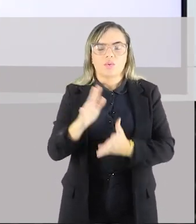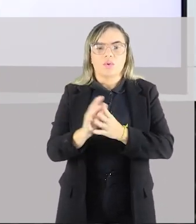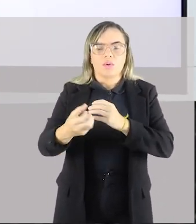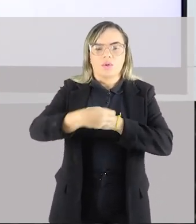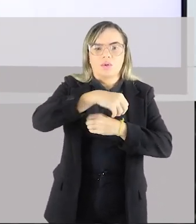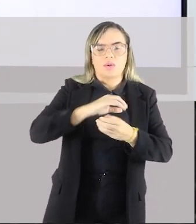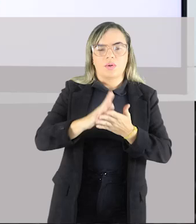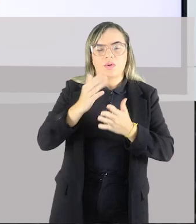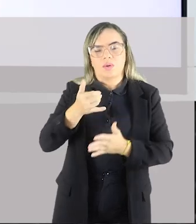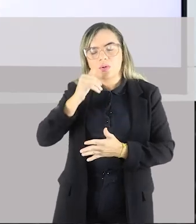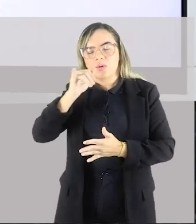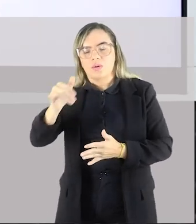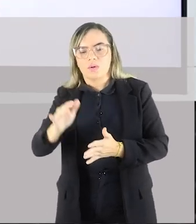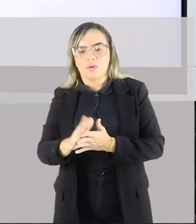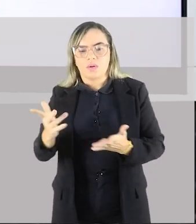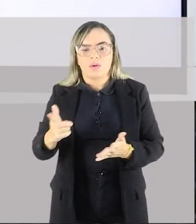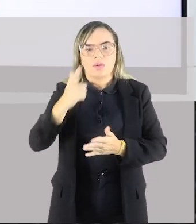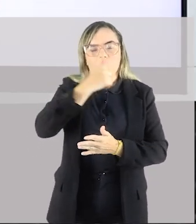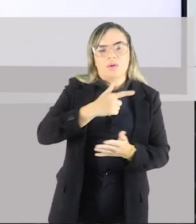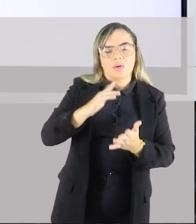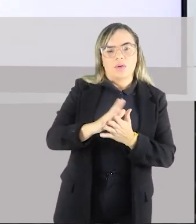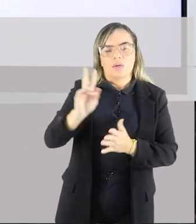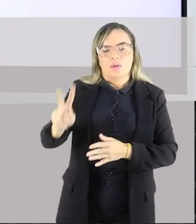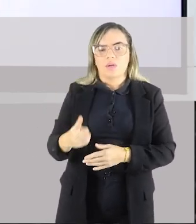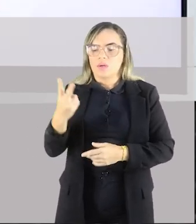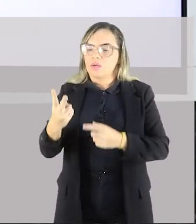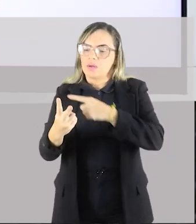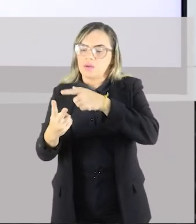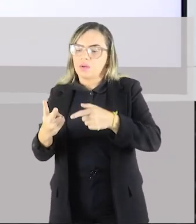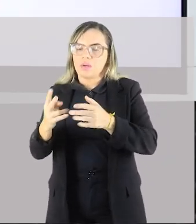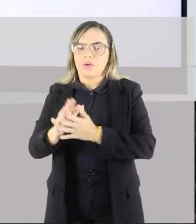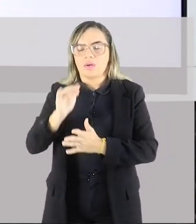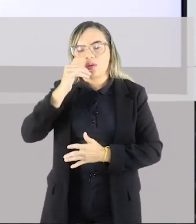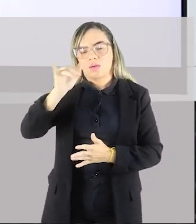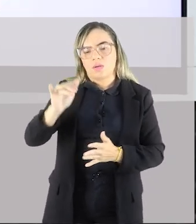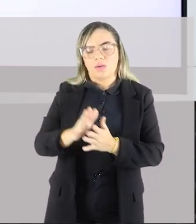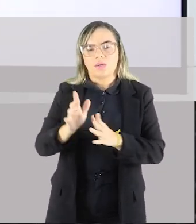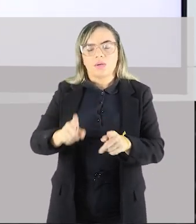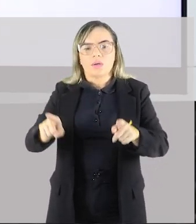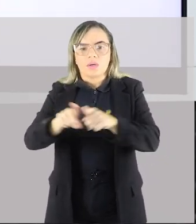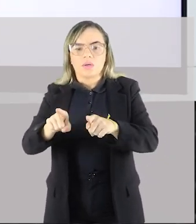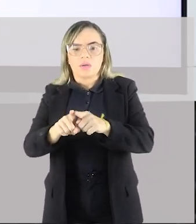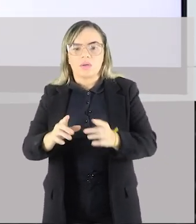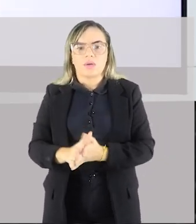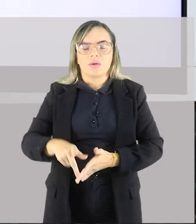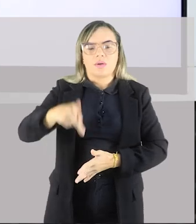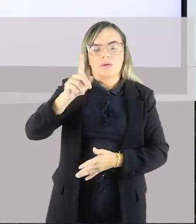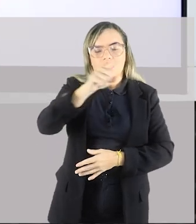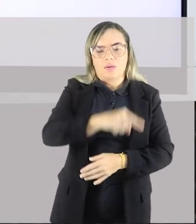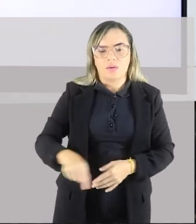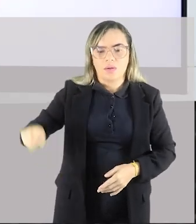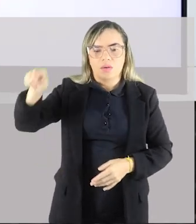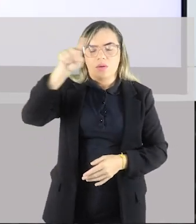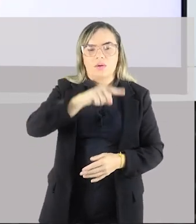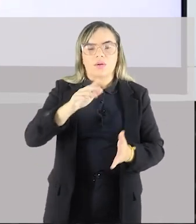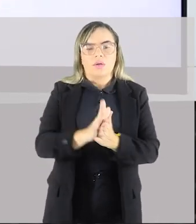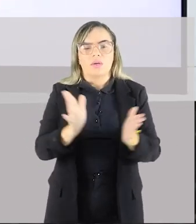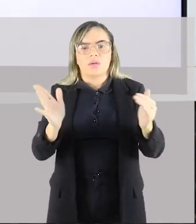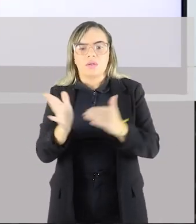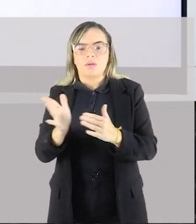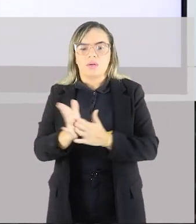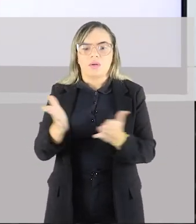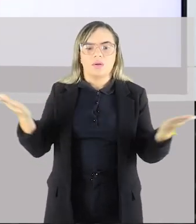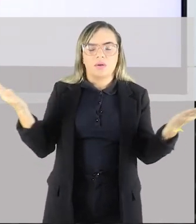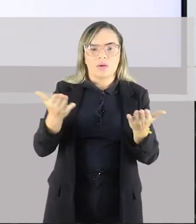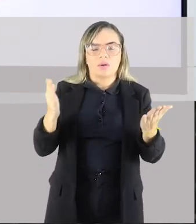de energia na glicólise e 2 moléculas de energia no ciclo de Krebs. Ou seja, até